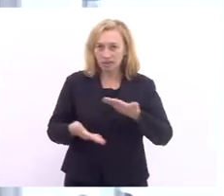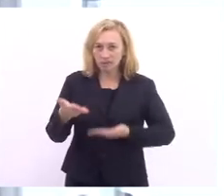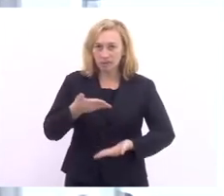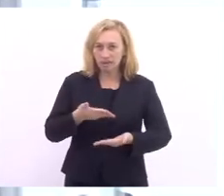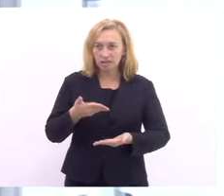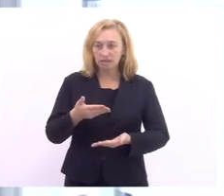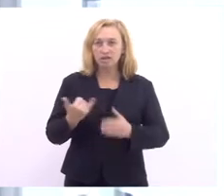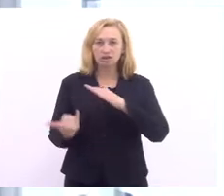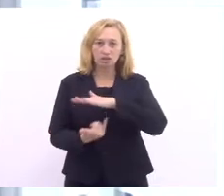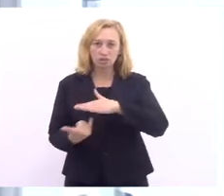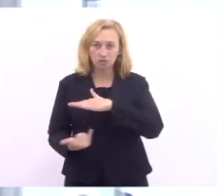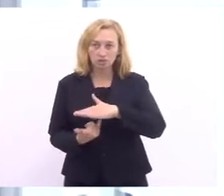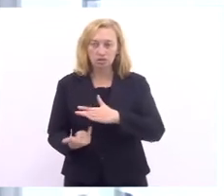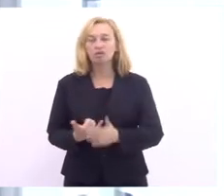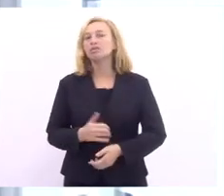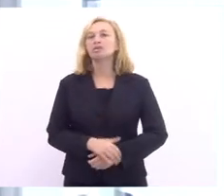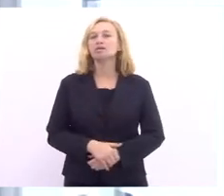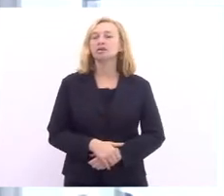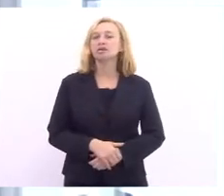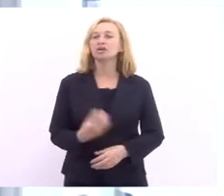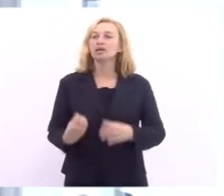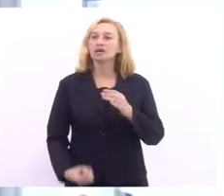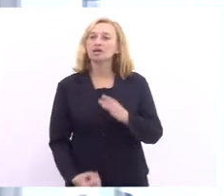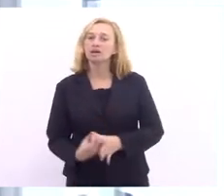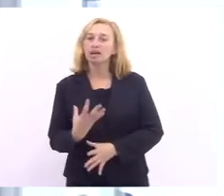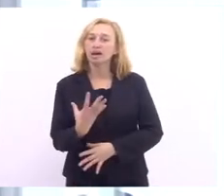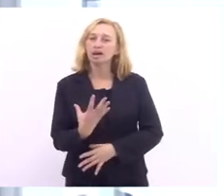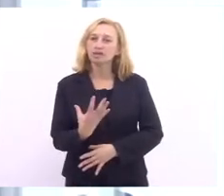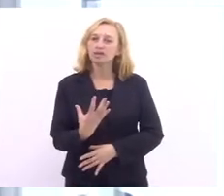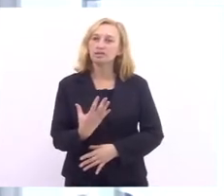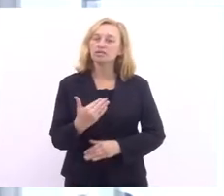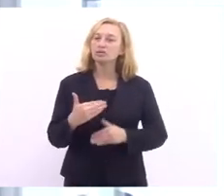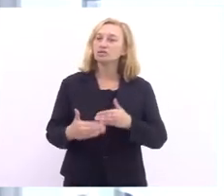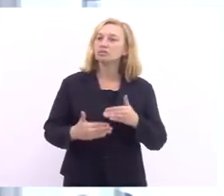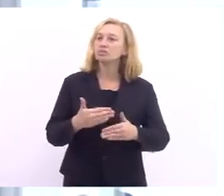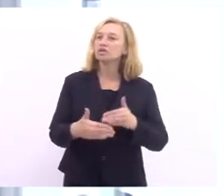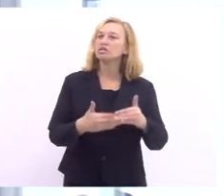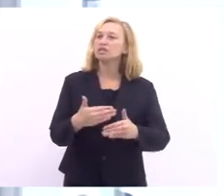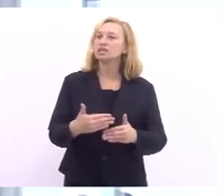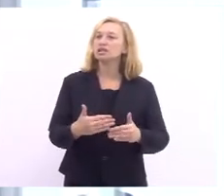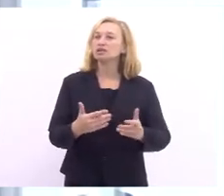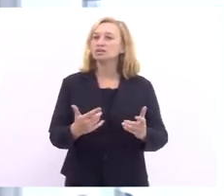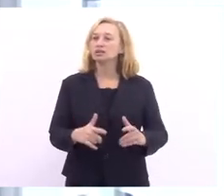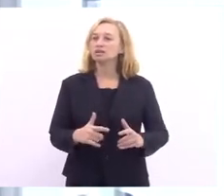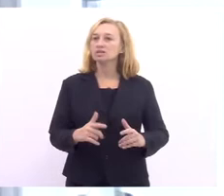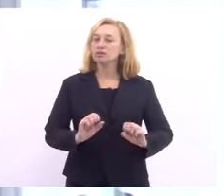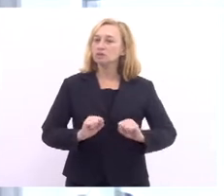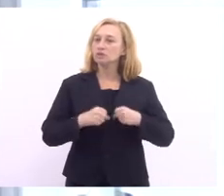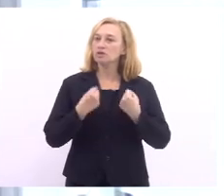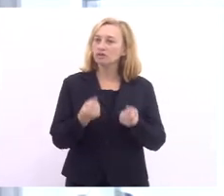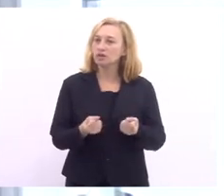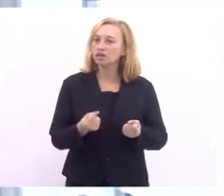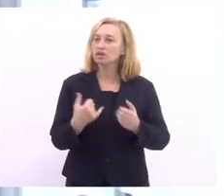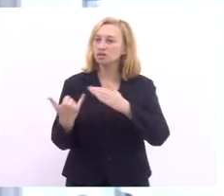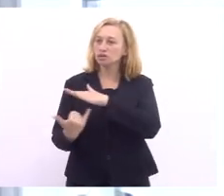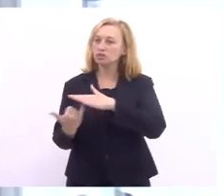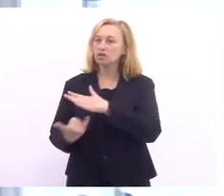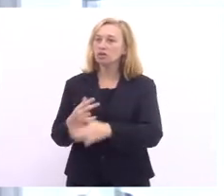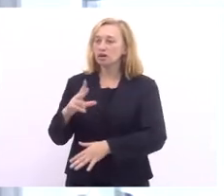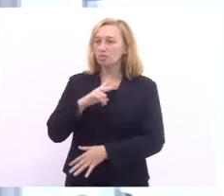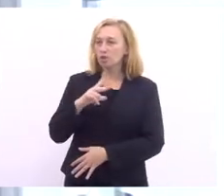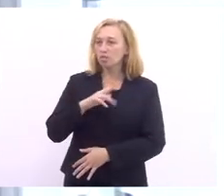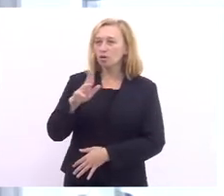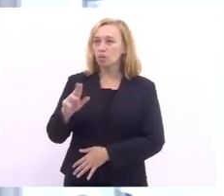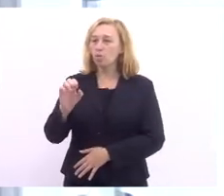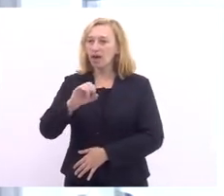institucionais é a rede para o rio que nasce do processo ali de defesa institucional da própria